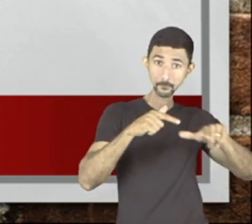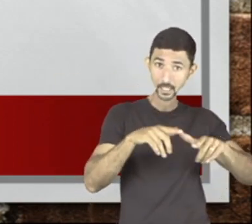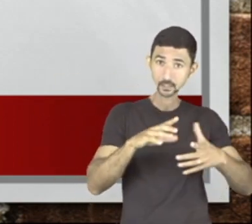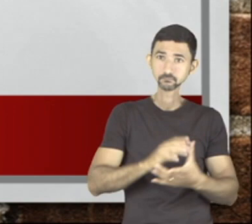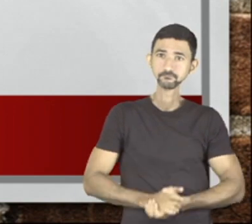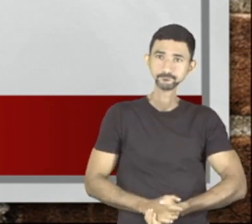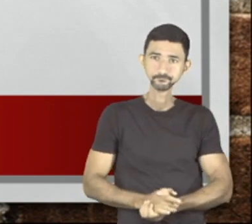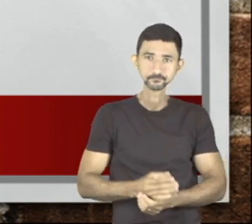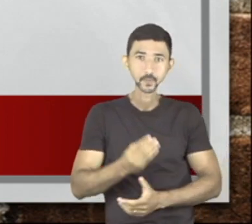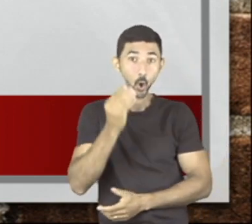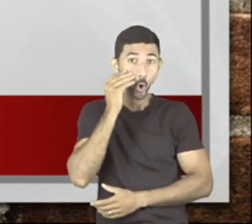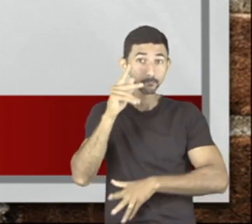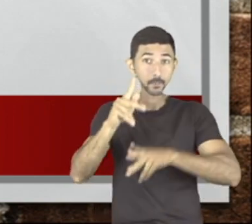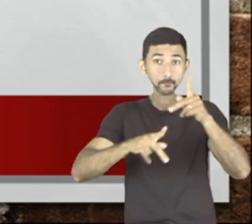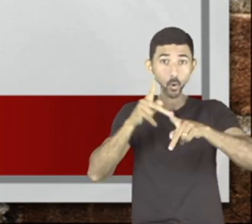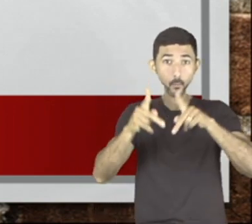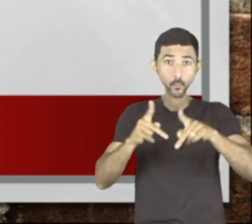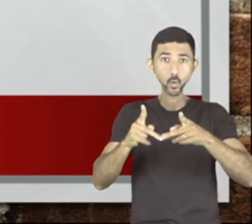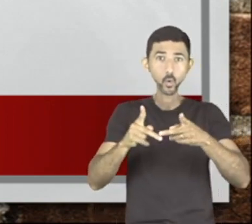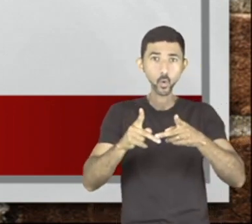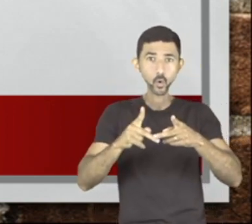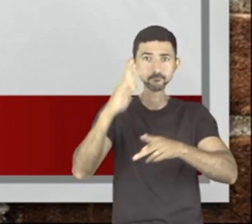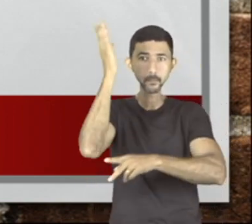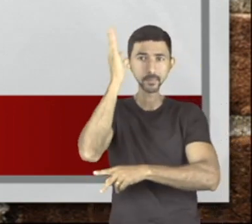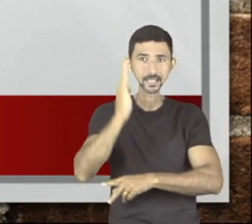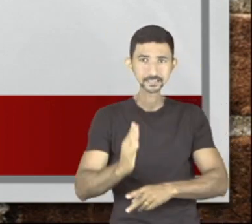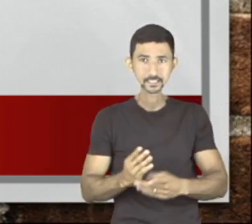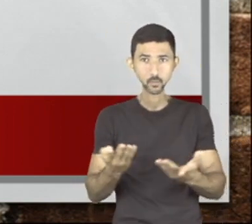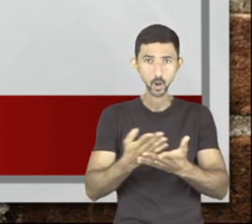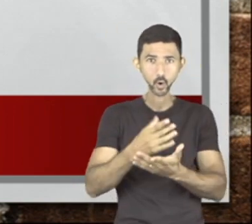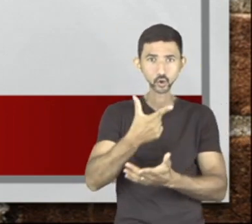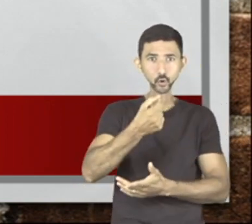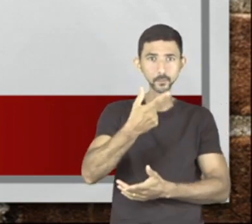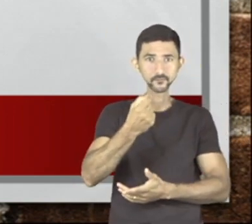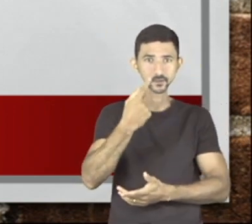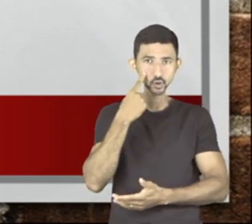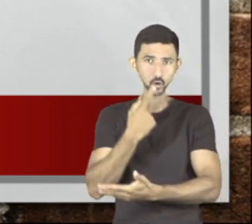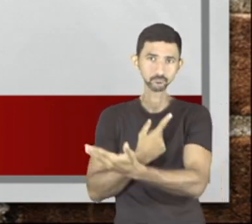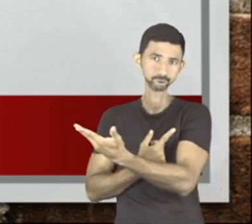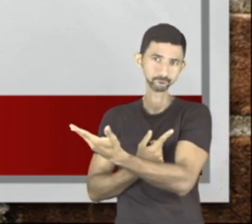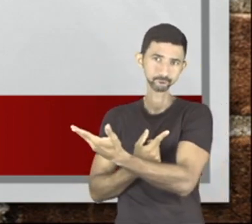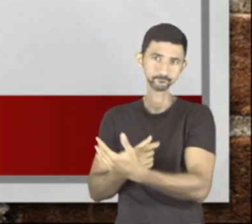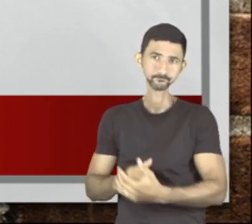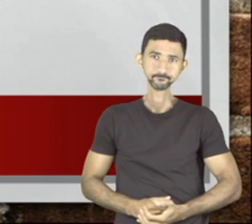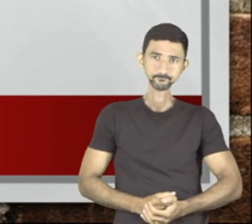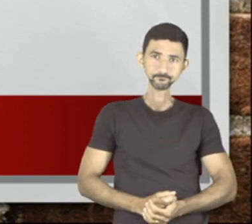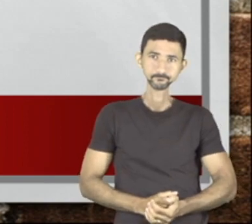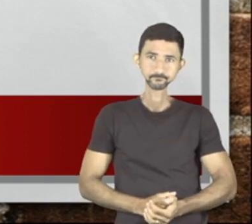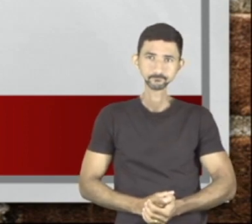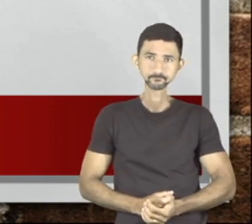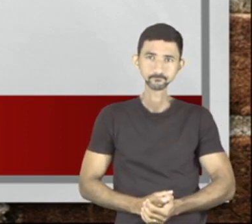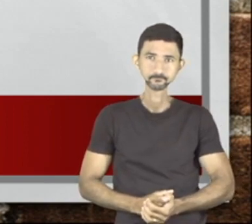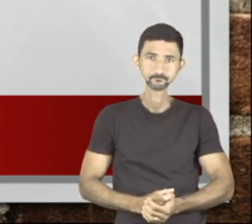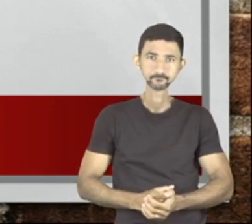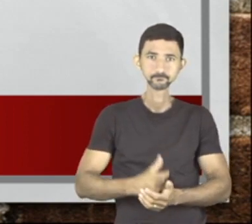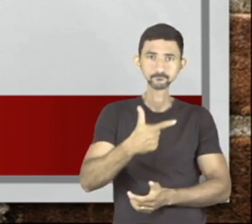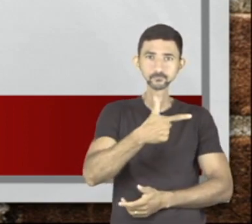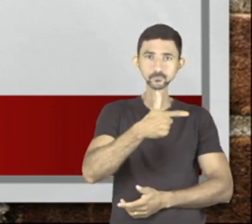Observem aqui a população do Brasil, dados agora de 2020. O Brasil, nós estamos com